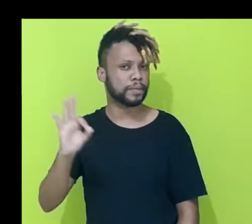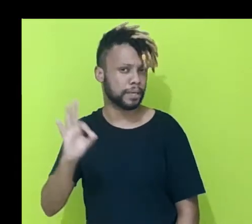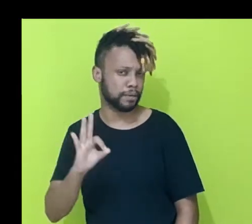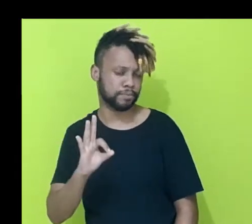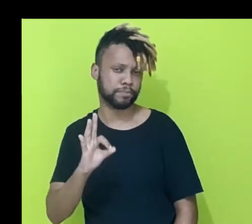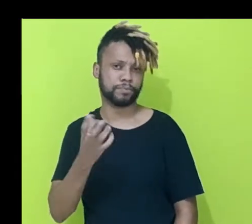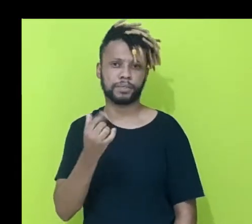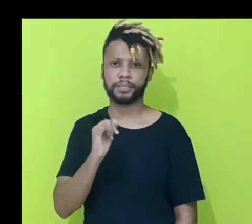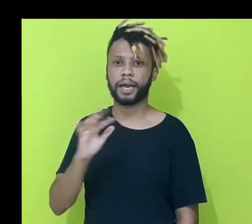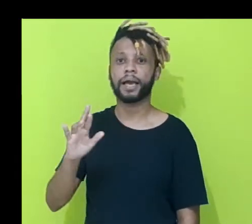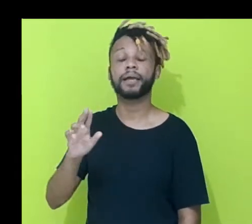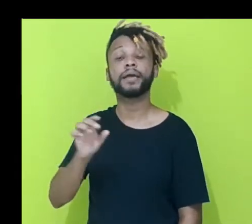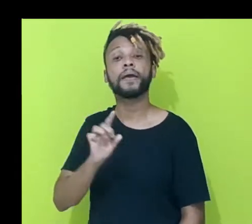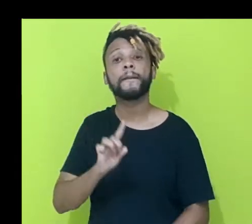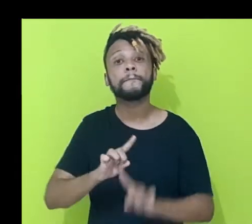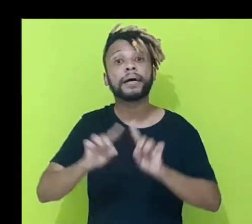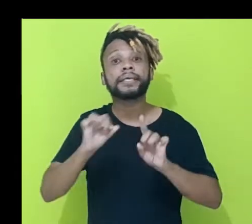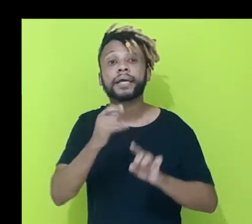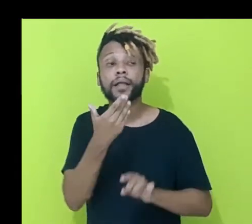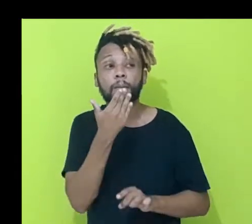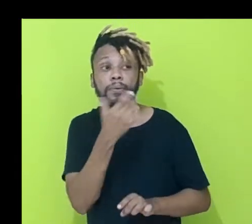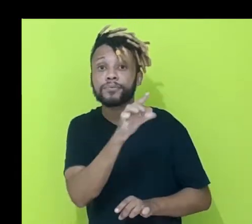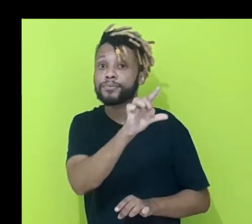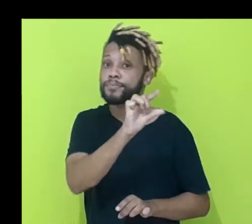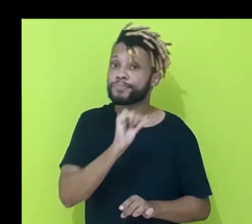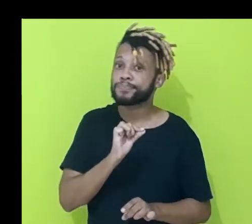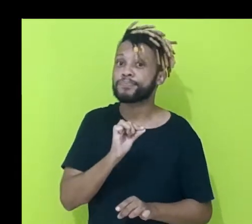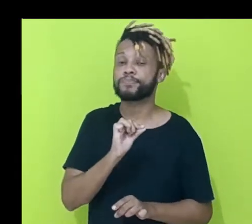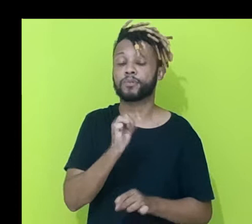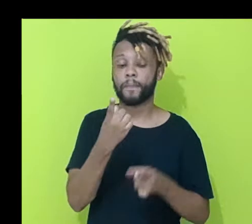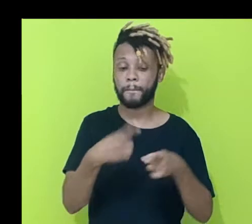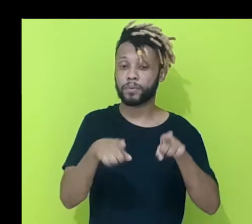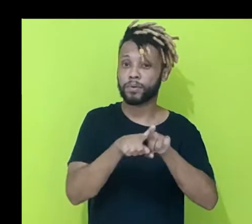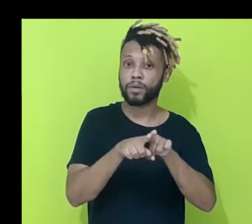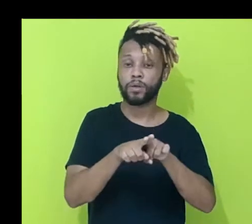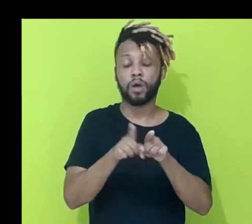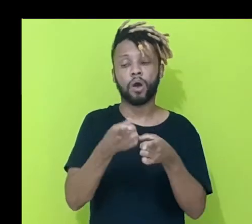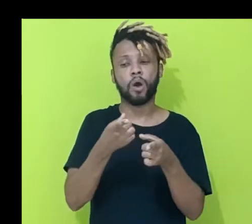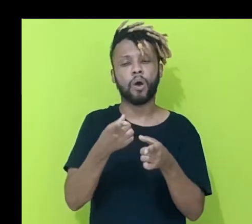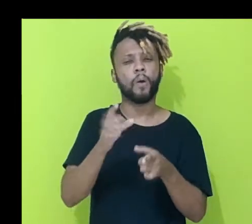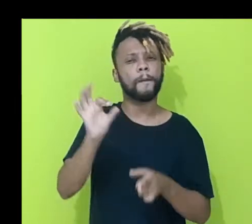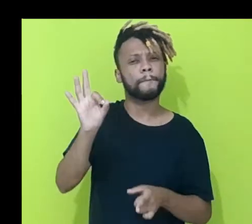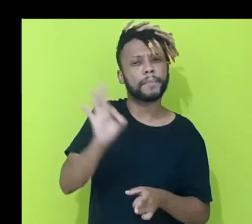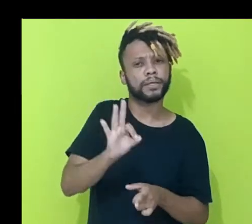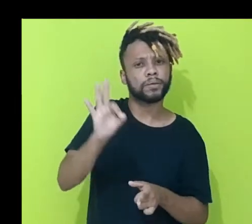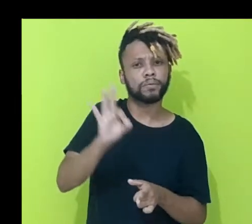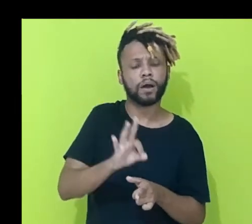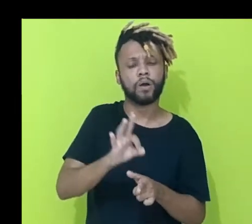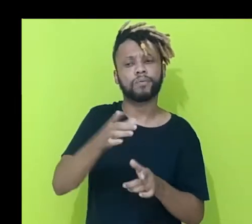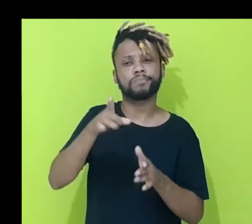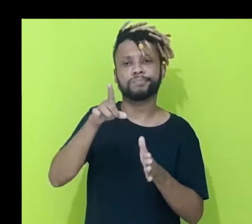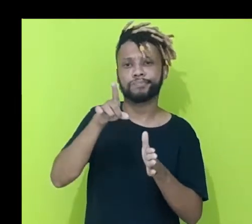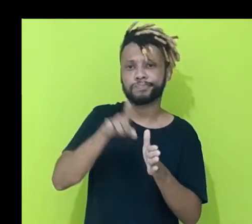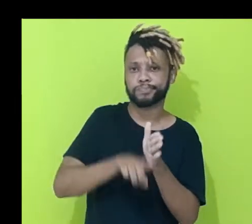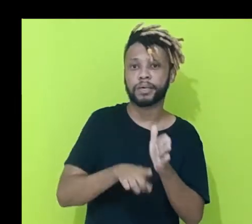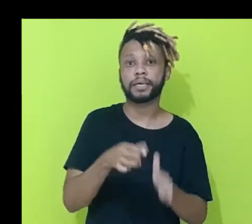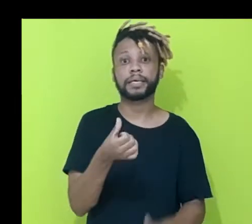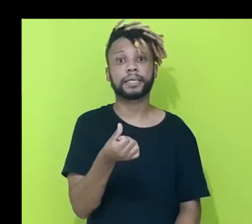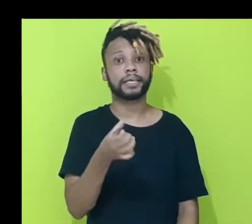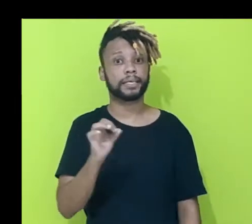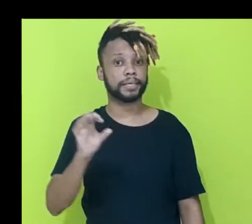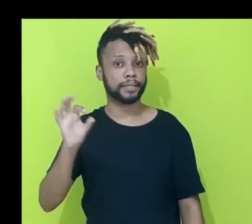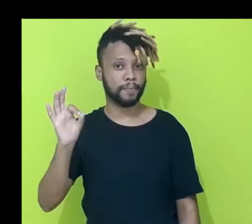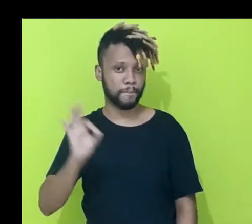de renda. Se ela optar por patrocínio, o percentual para abatimento cai para